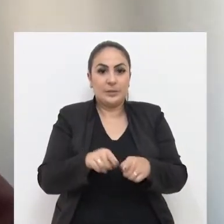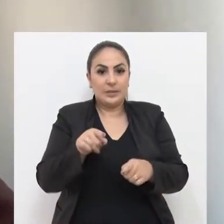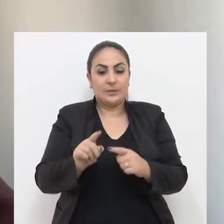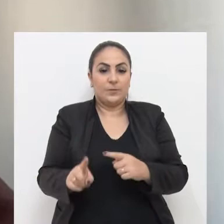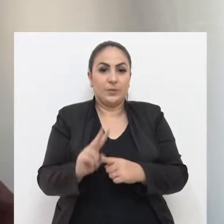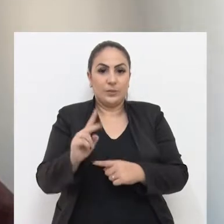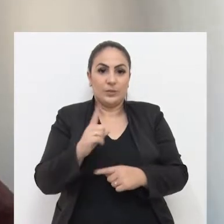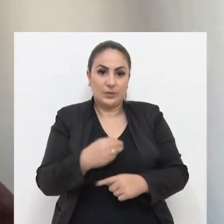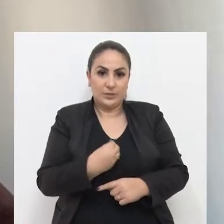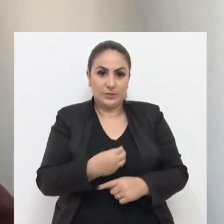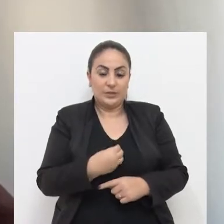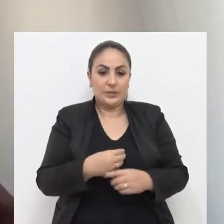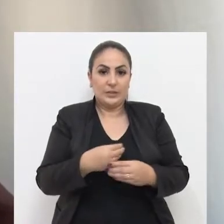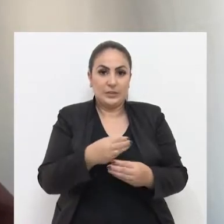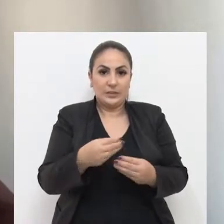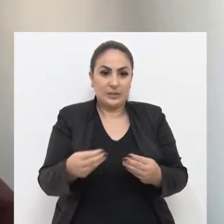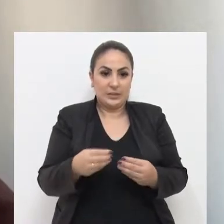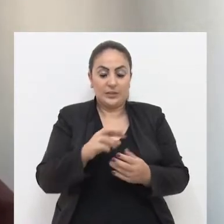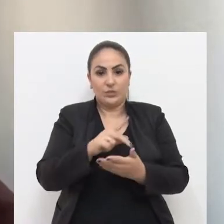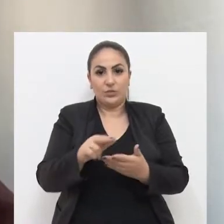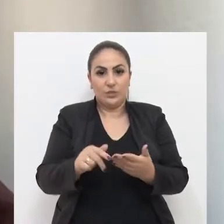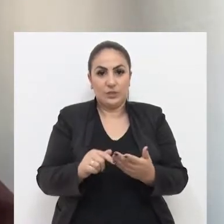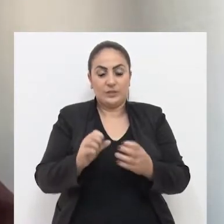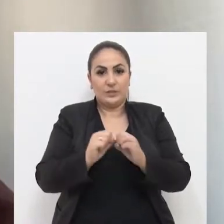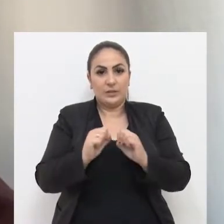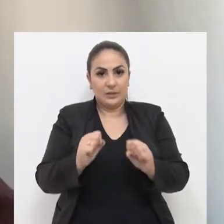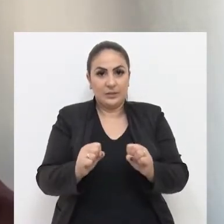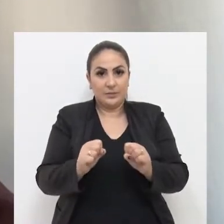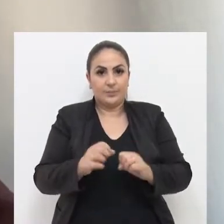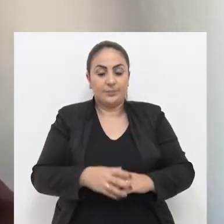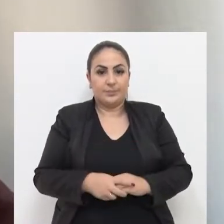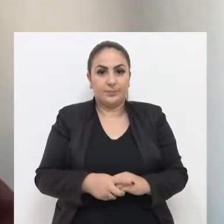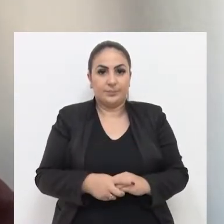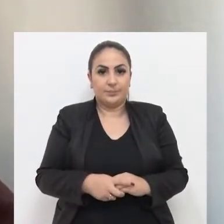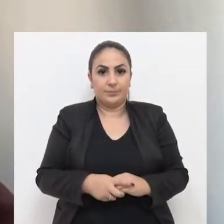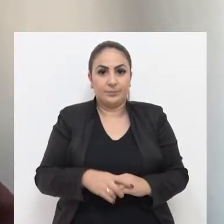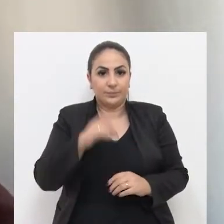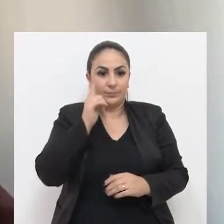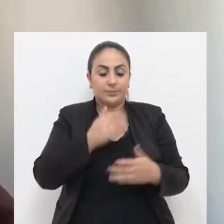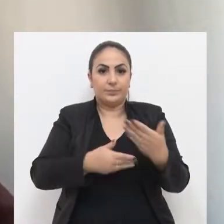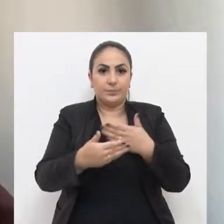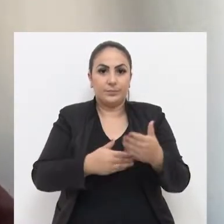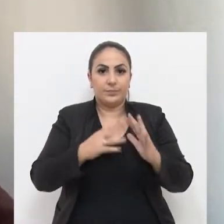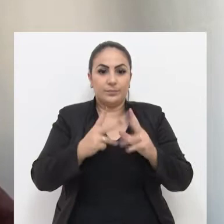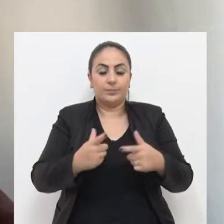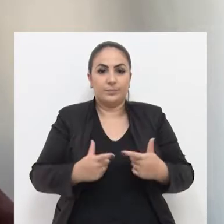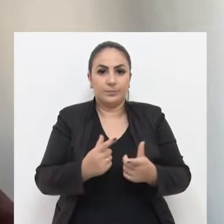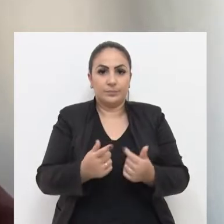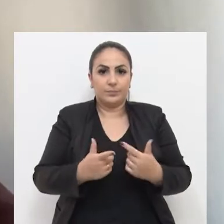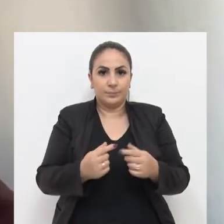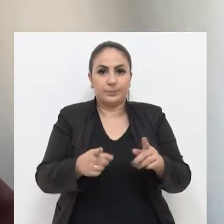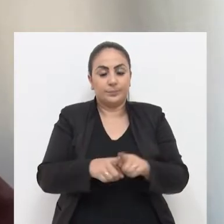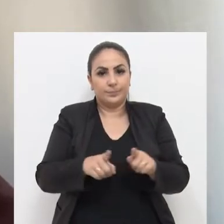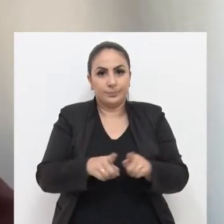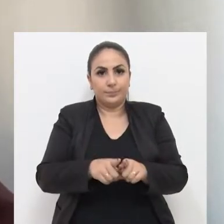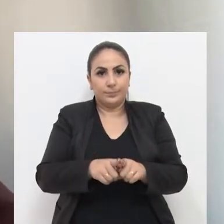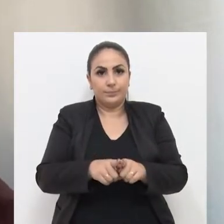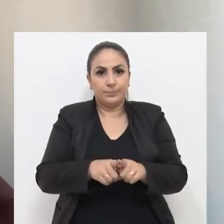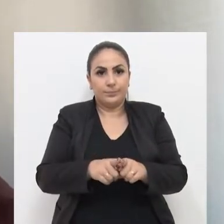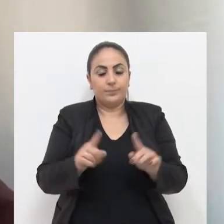estes valores estão então distribuídos nas diferentes secretarias para atender a todas as despesas,